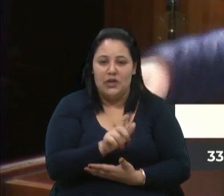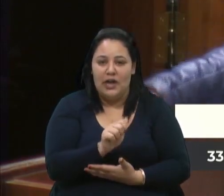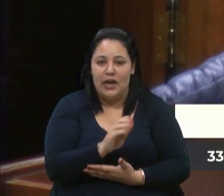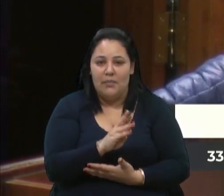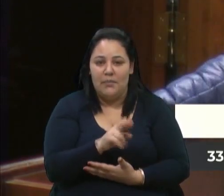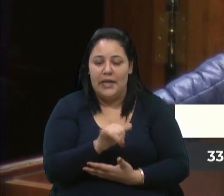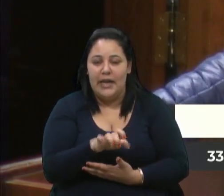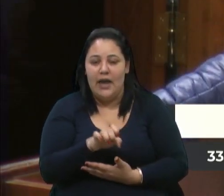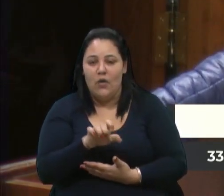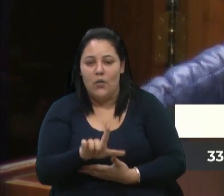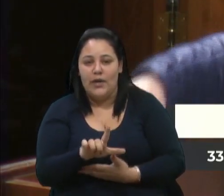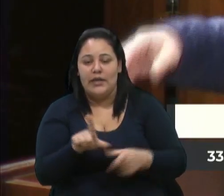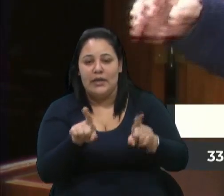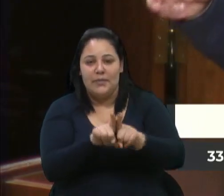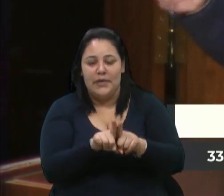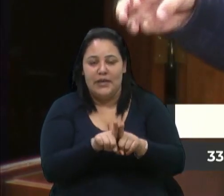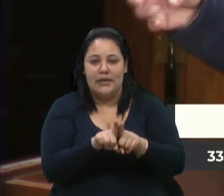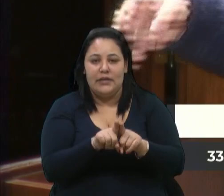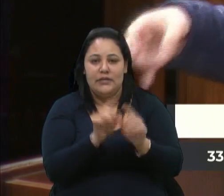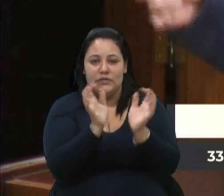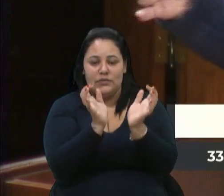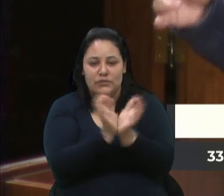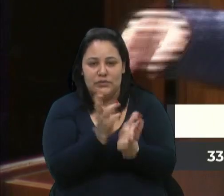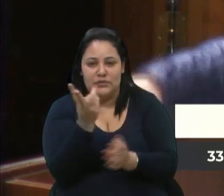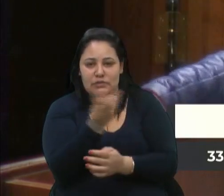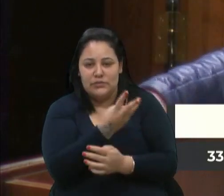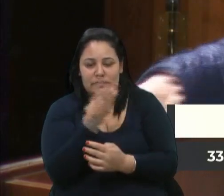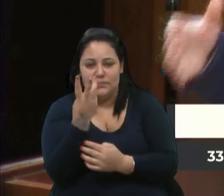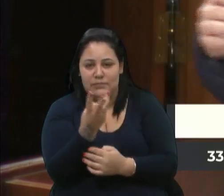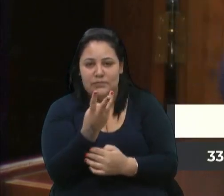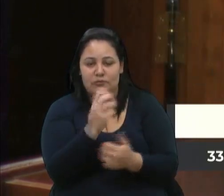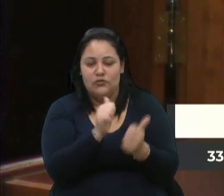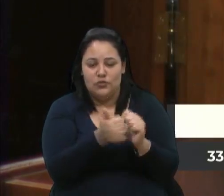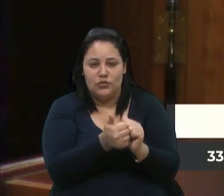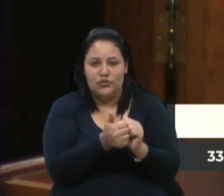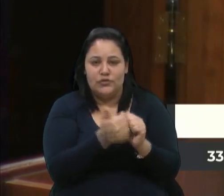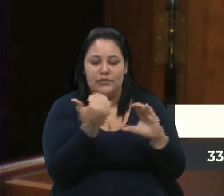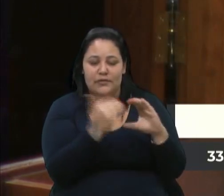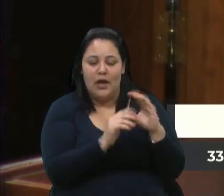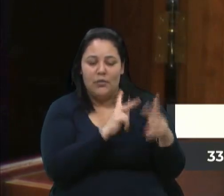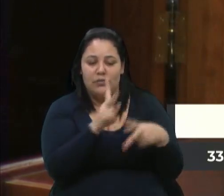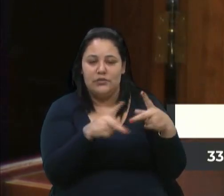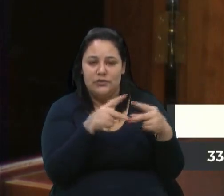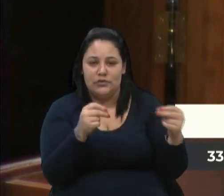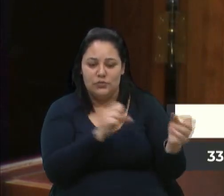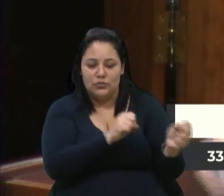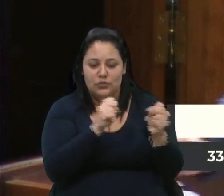nos mandaram essas lembranças, aí, o Caxias do Juventude e o Caxias do Basquete, para a gente poder presentear